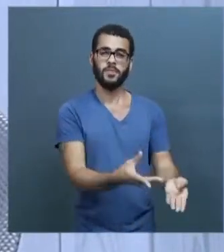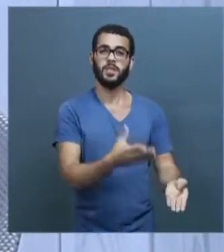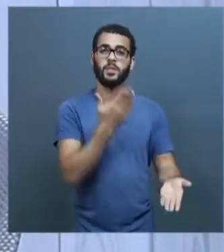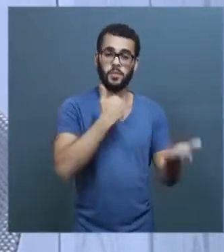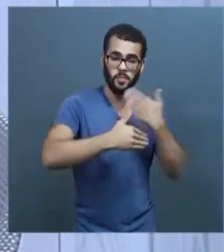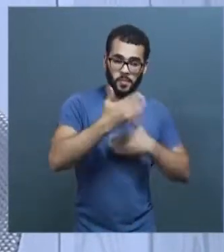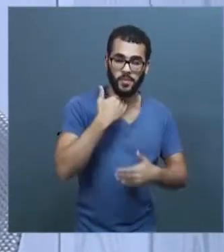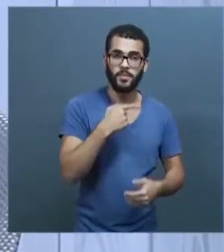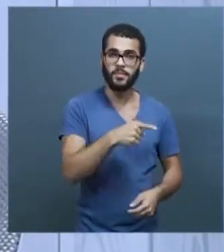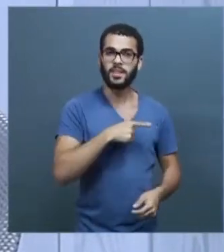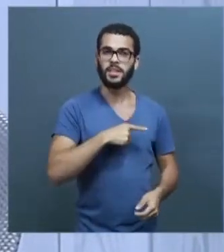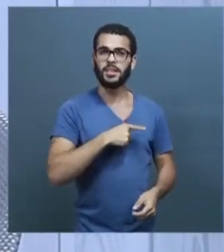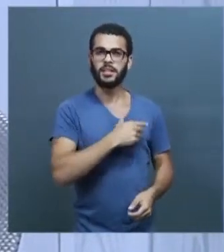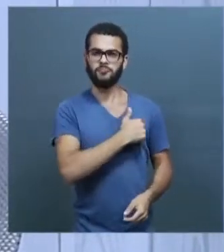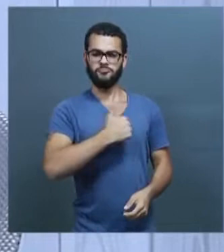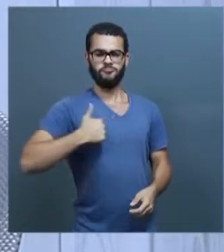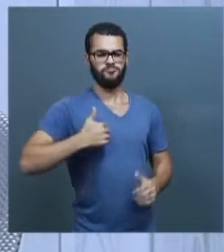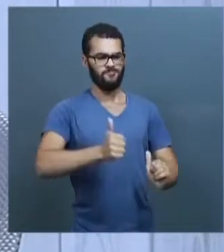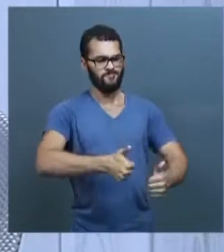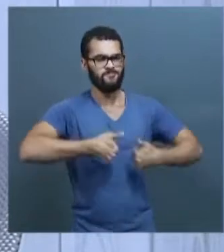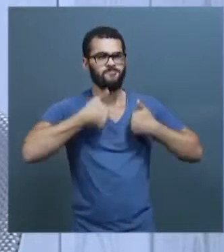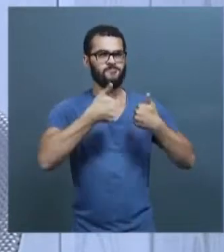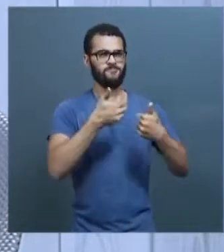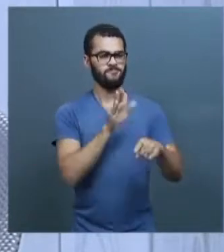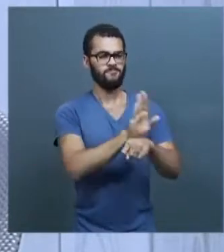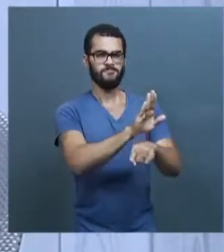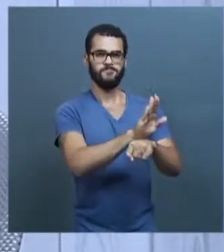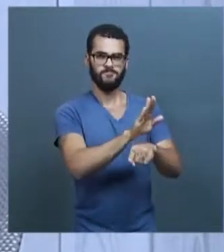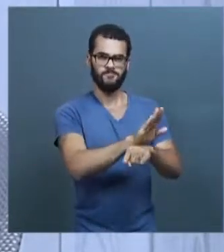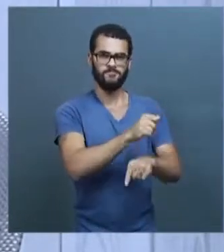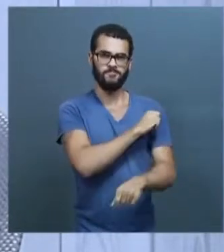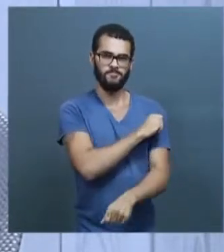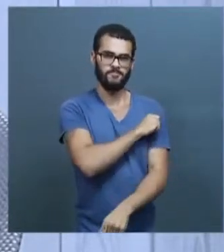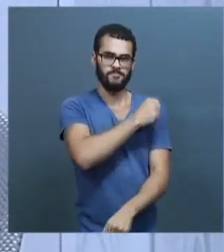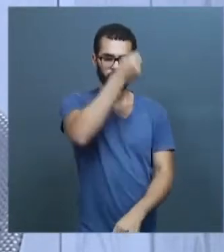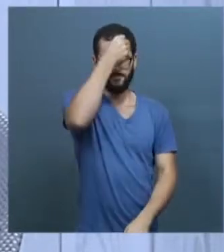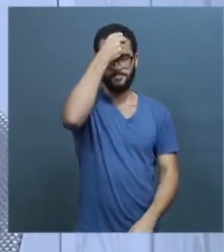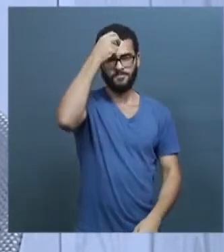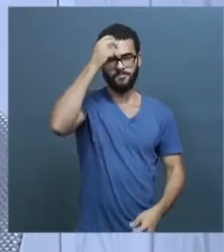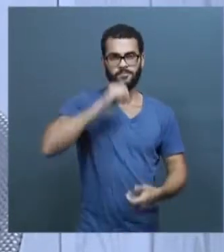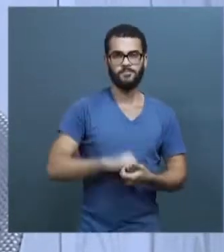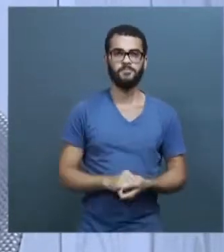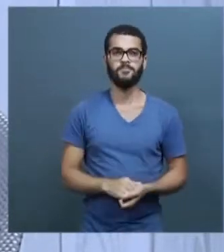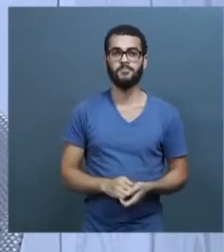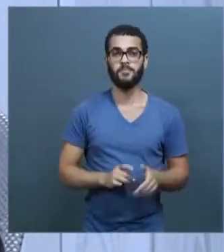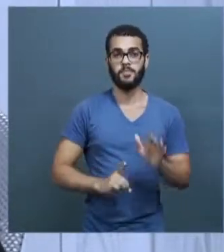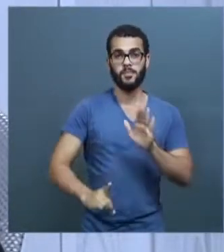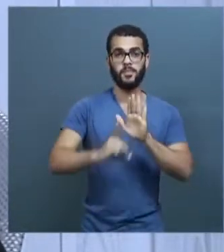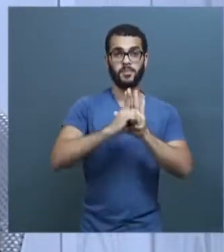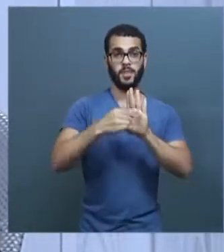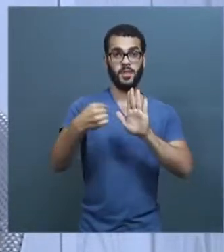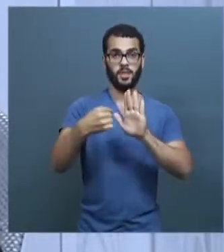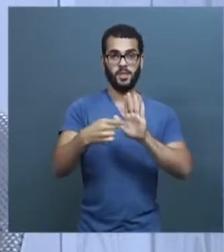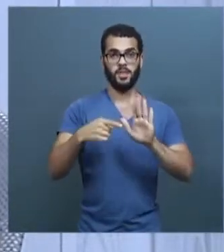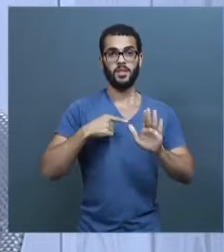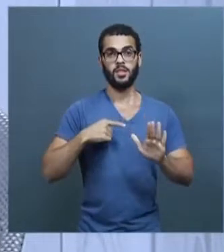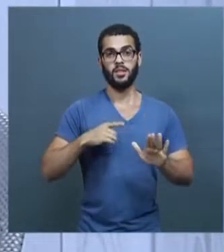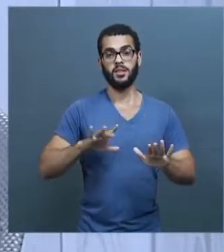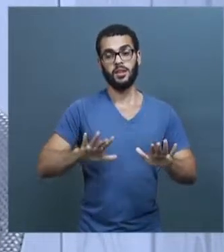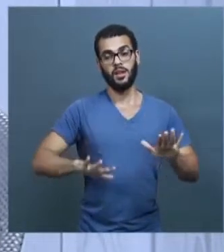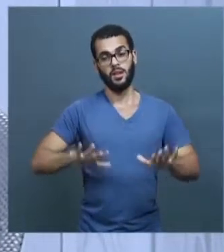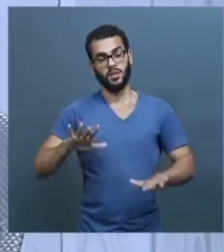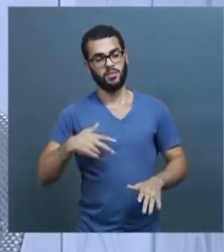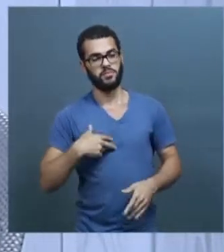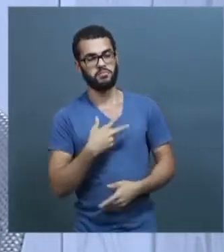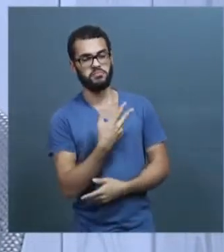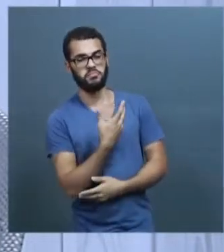valores nutricionais completos aos alunos da rede municipal. E a efetivação do decreto estadual, os órgãos estão estudando